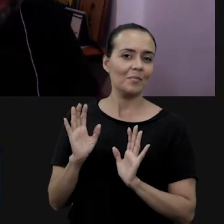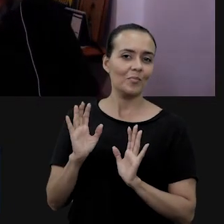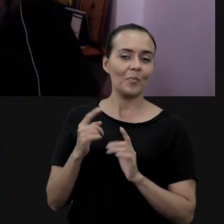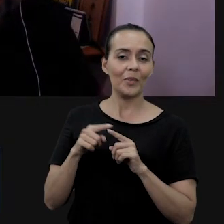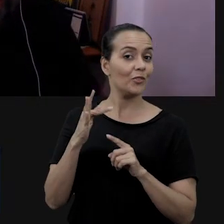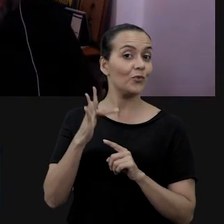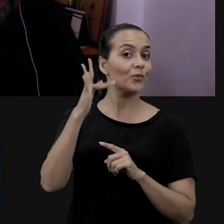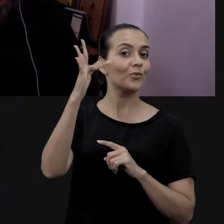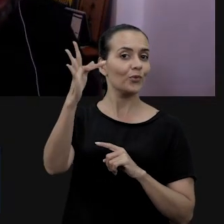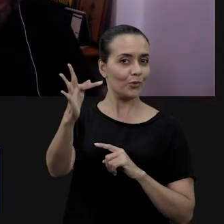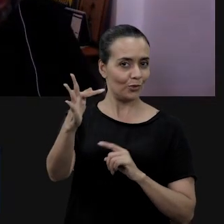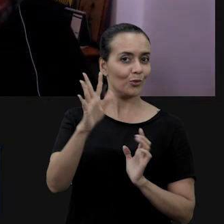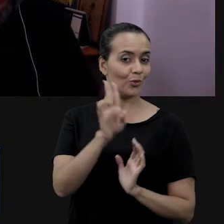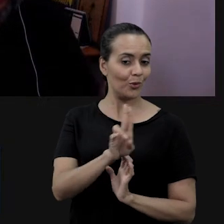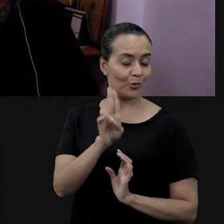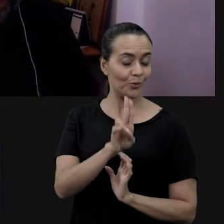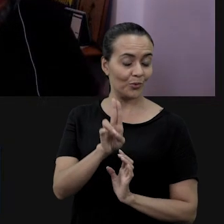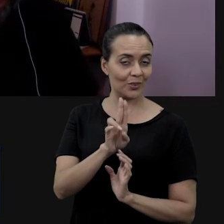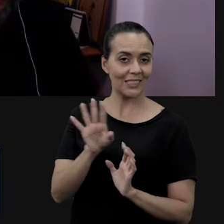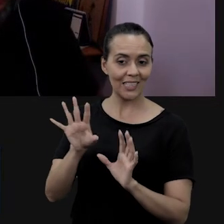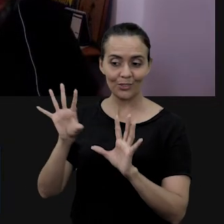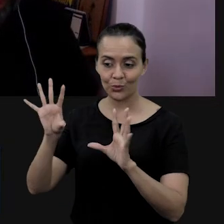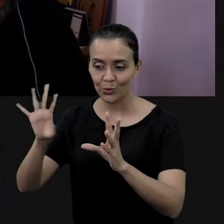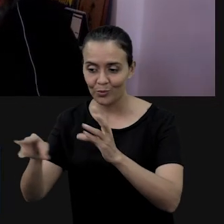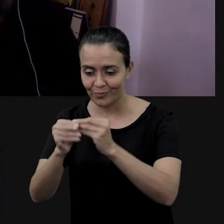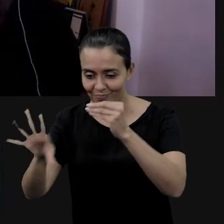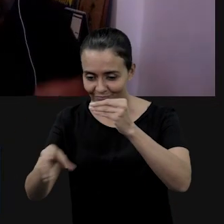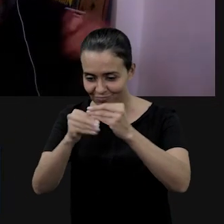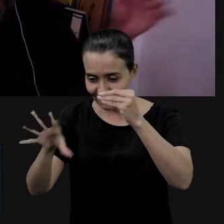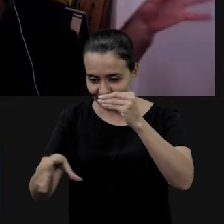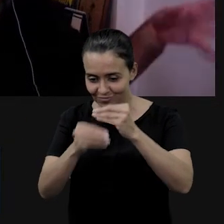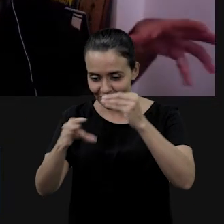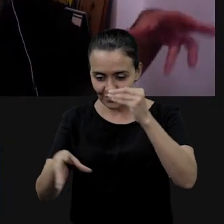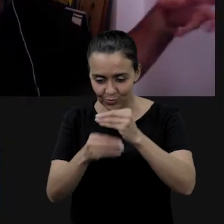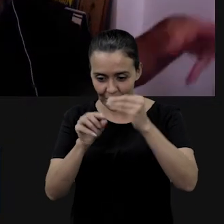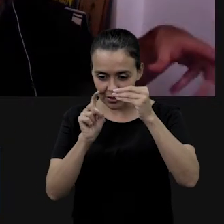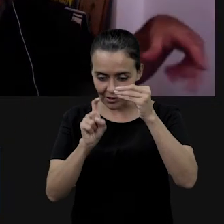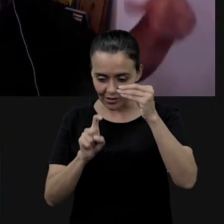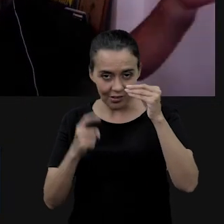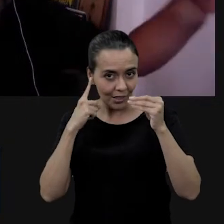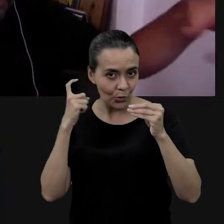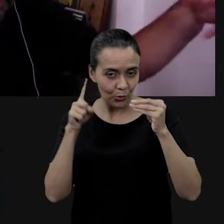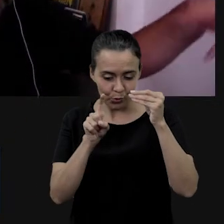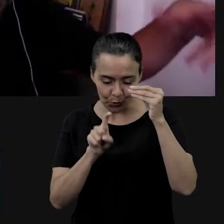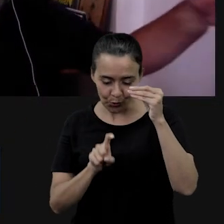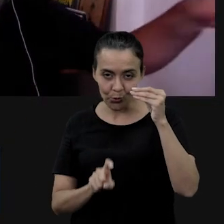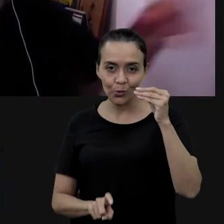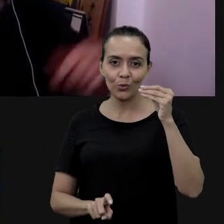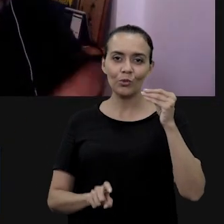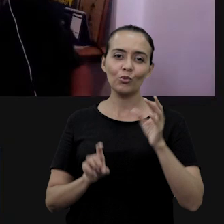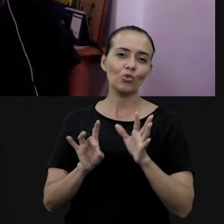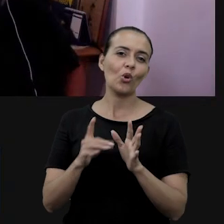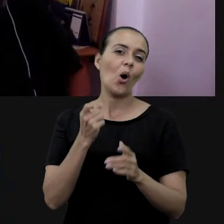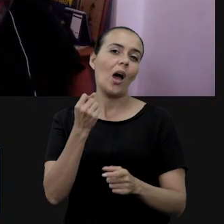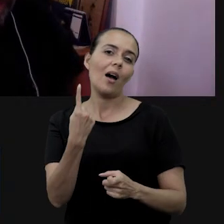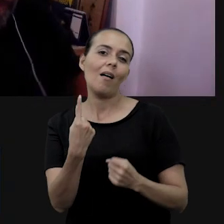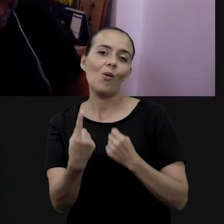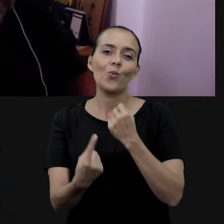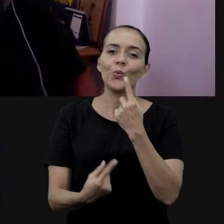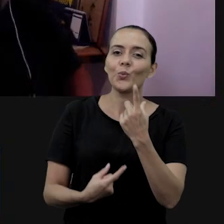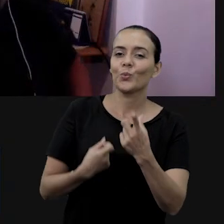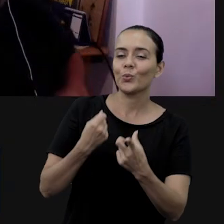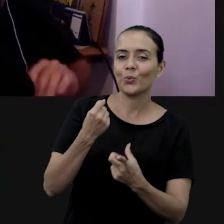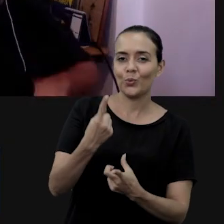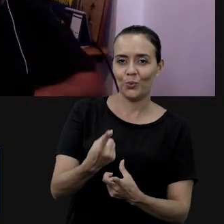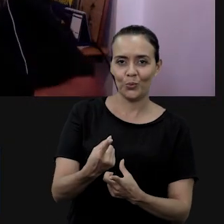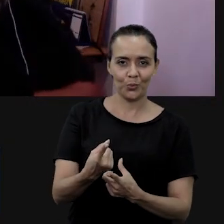meio Black Mirror, talvez no futuro, né, a gente possa colocar todos esses arquivos também, e não apenas